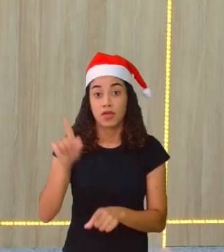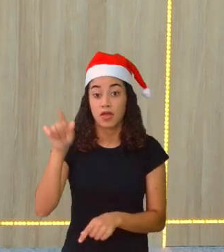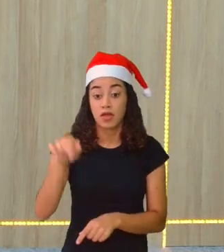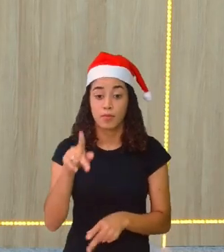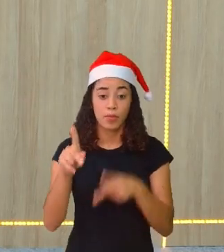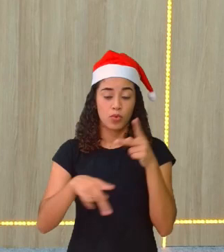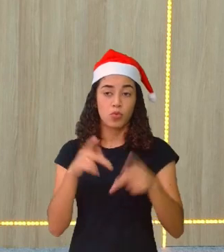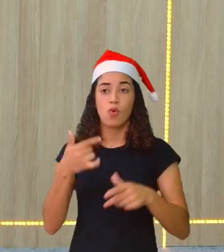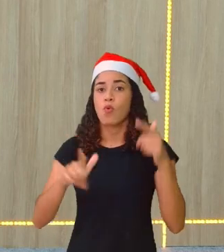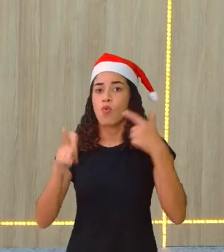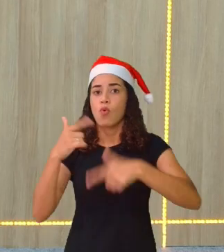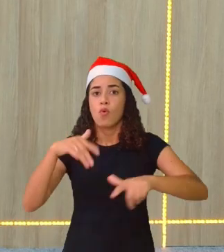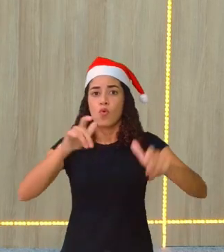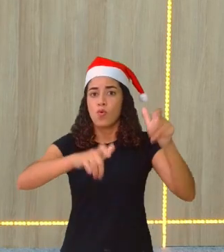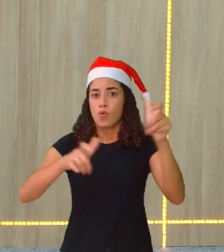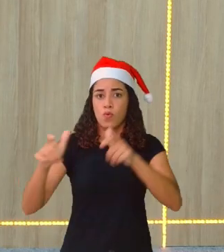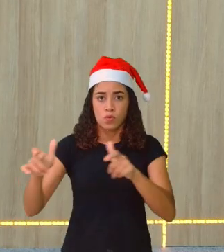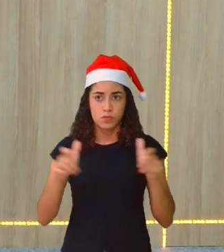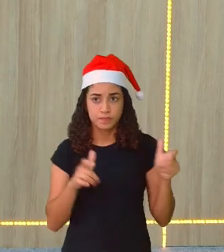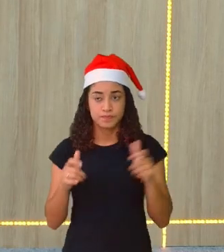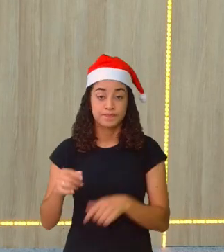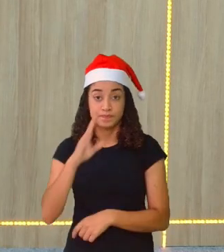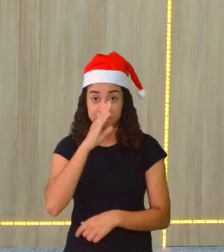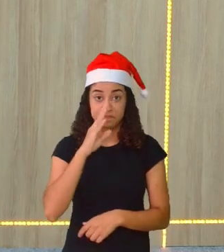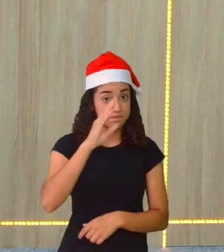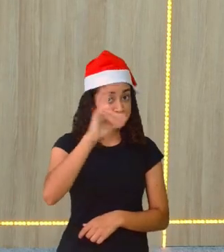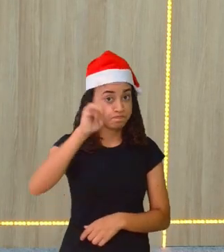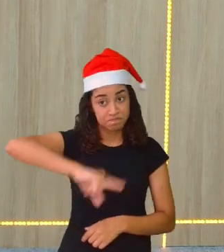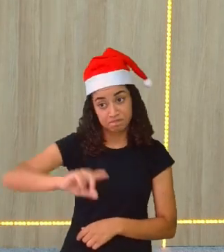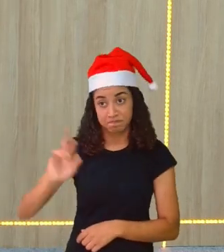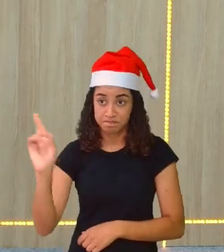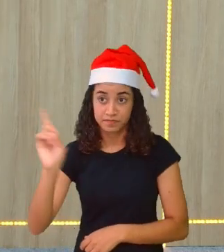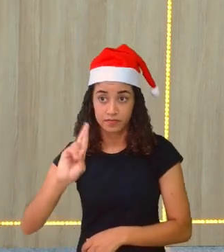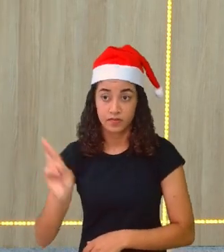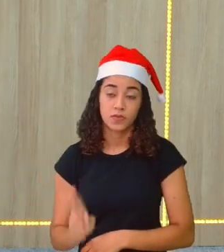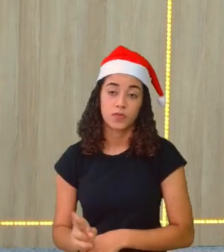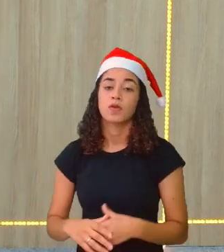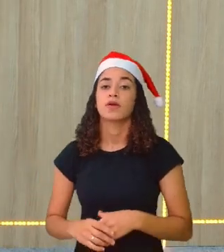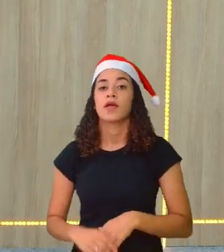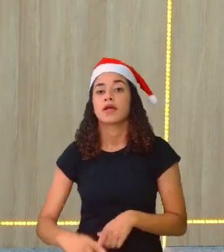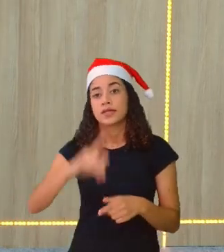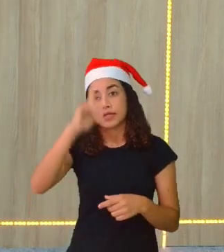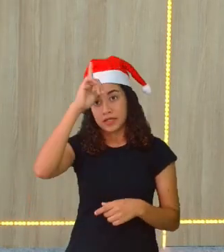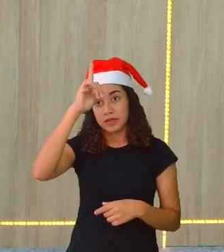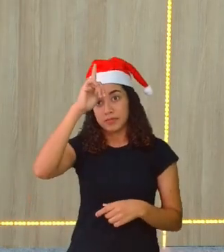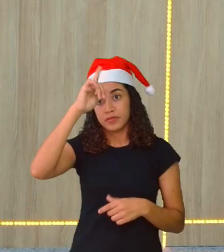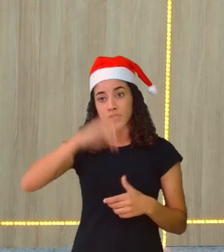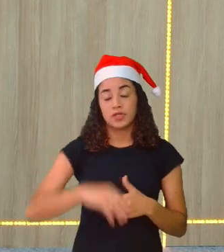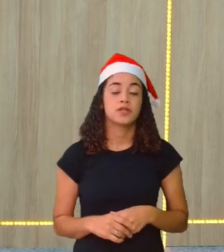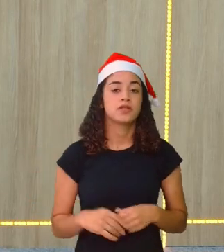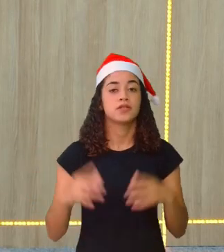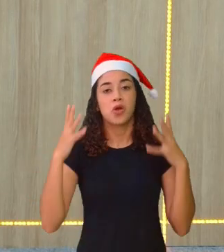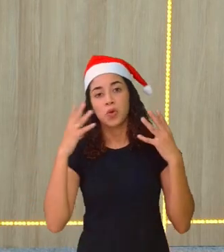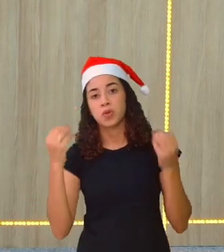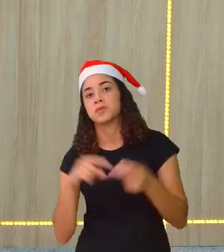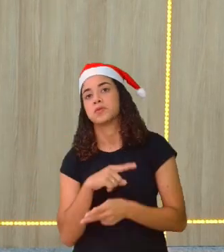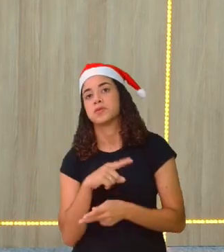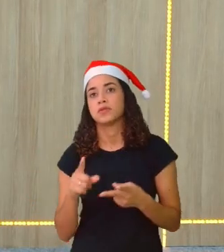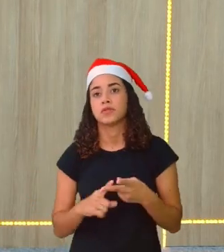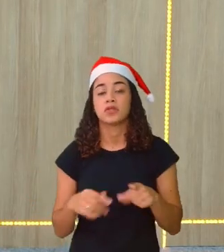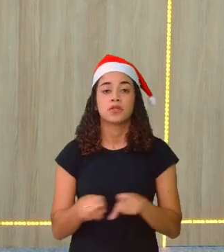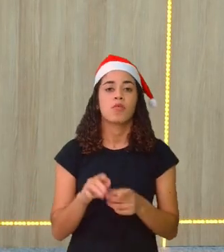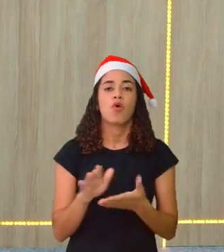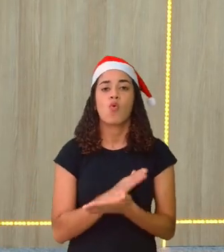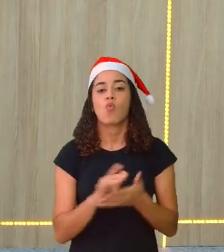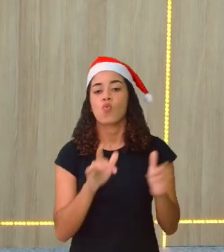outros territórios, principalmente aí, ó, na Rússia, né? A Alemanha, Suíça, Holanda e parte da